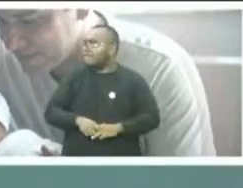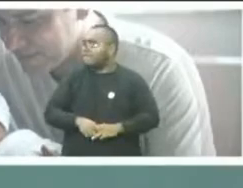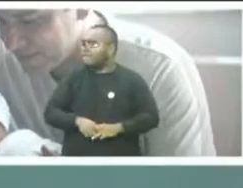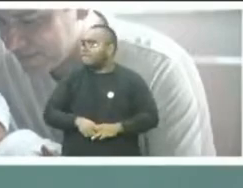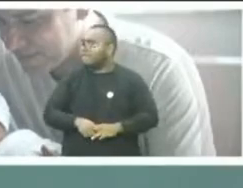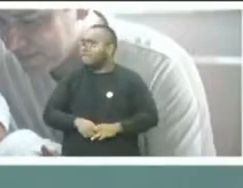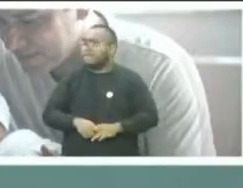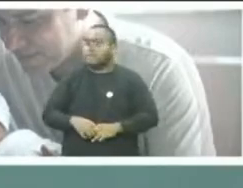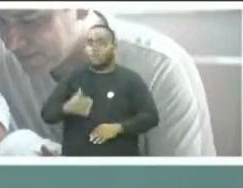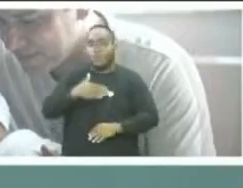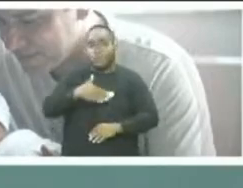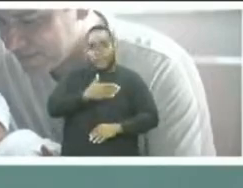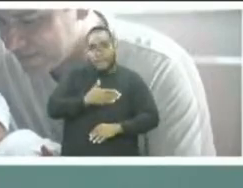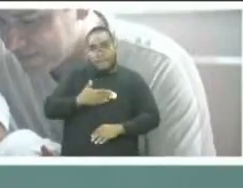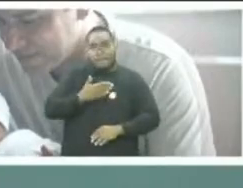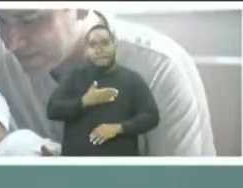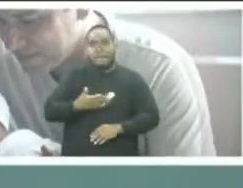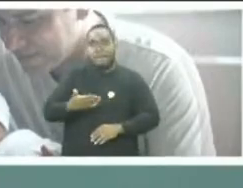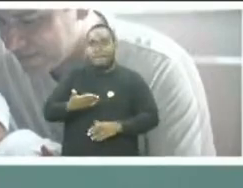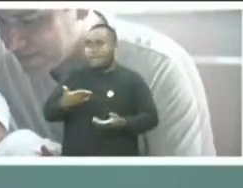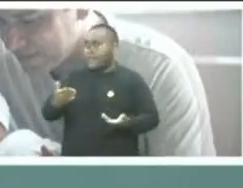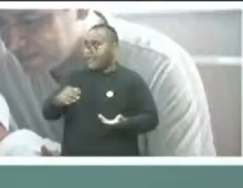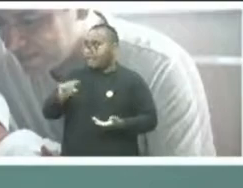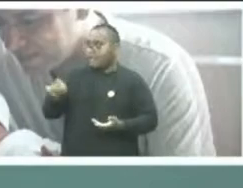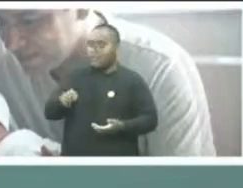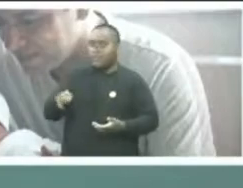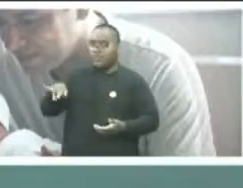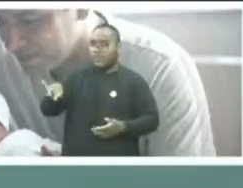Gostaríamos de ouvir a doutora Zeni Lamy.